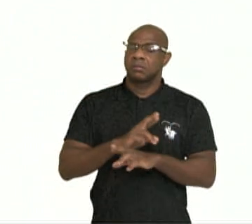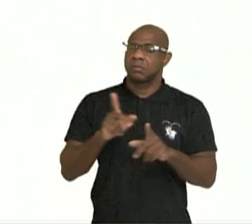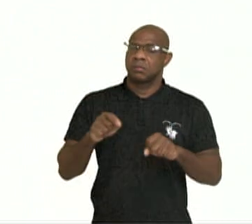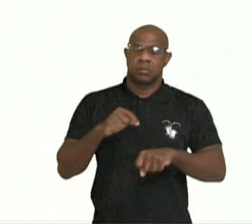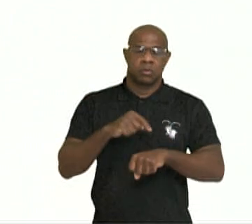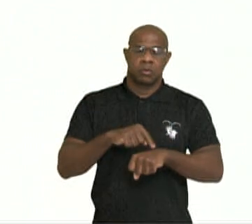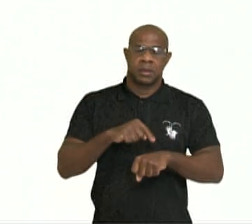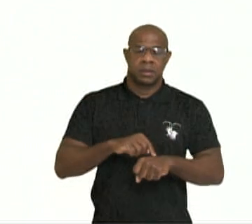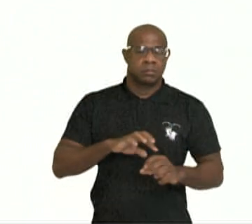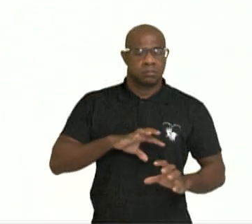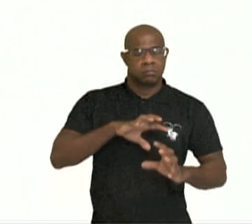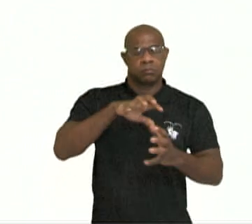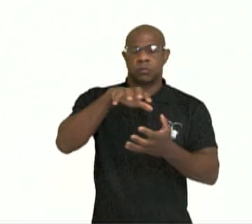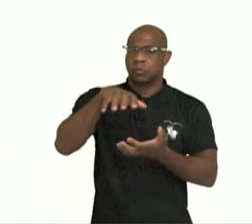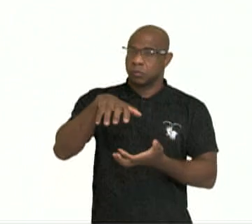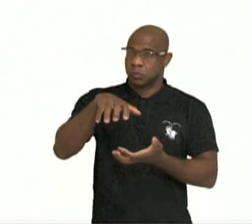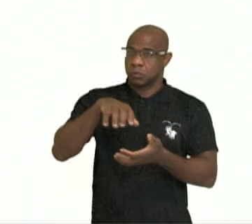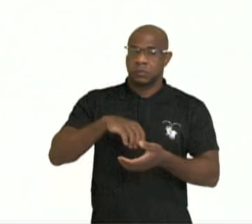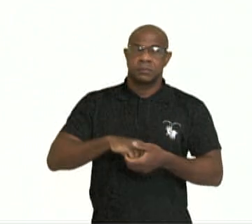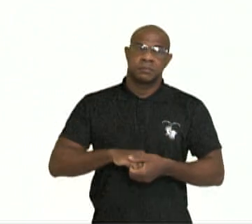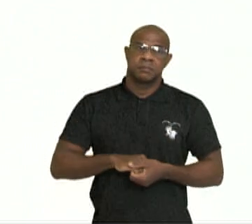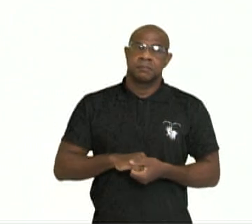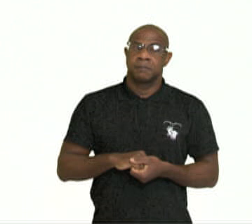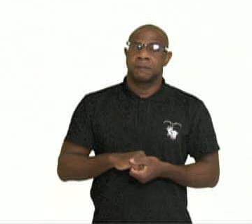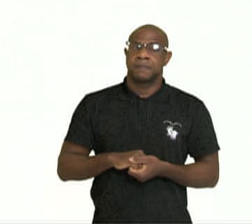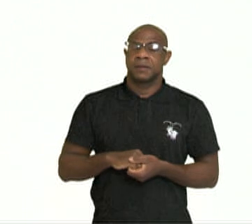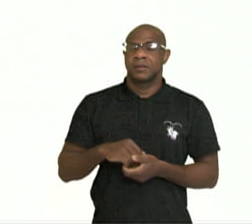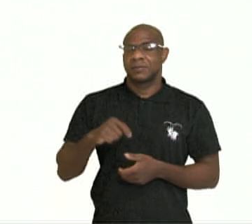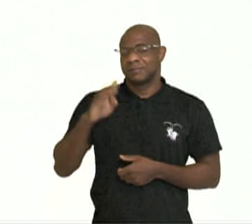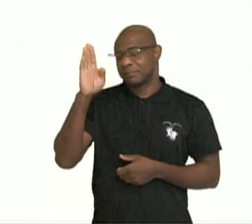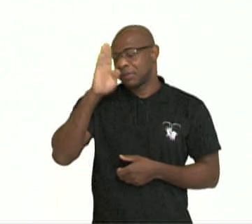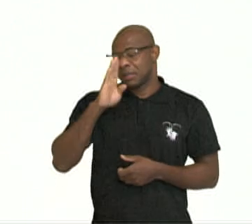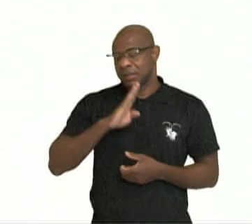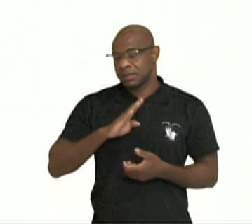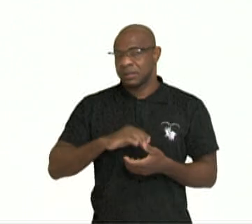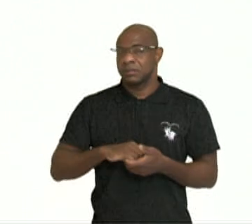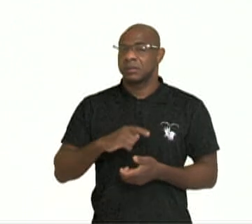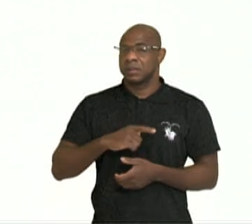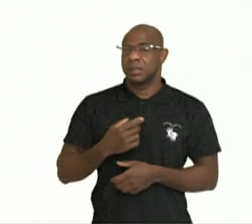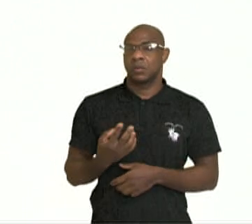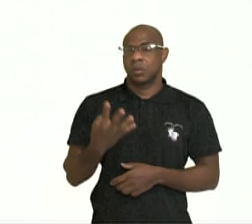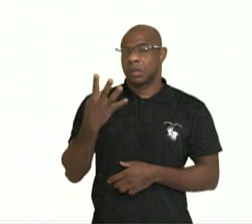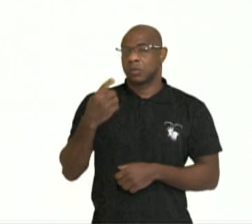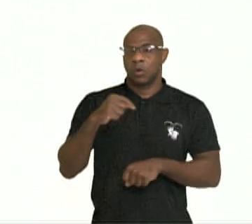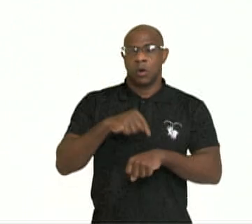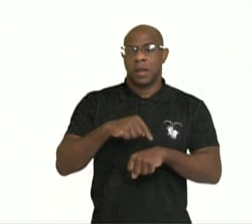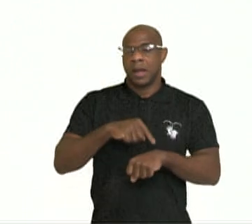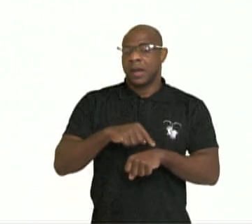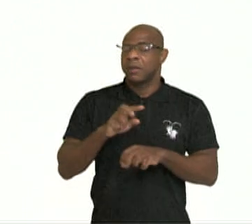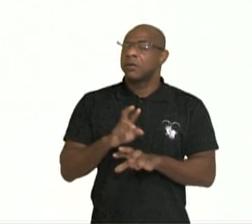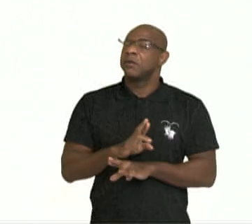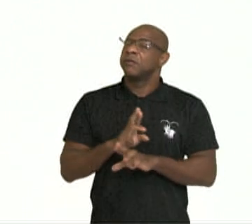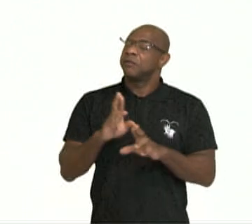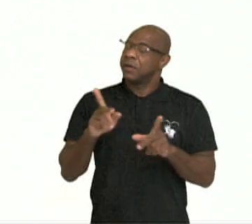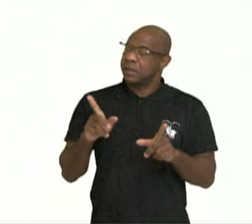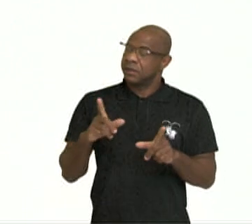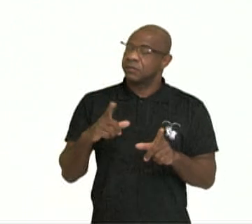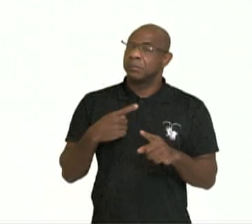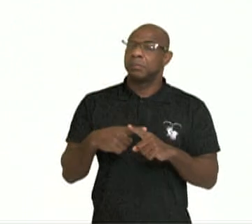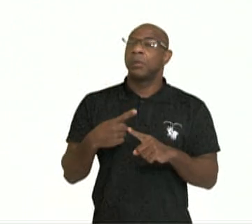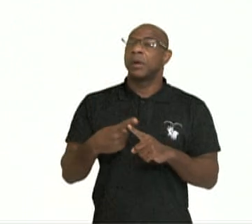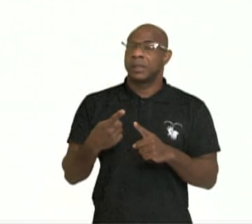fusos horários no mundo. No Brasil, há 4 fusos horários devido à sua